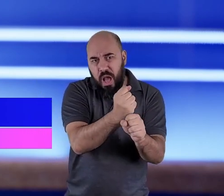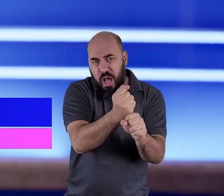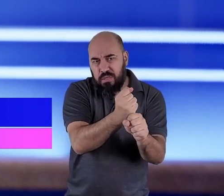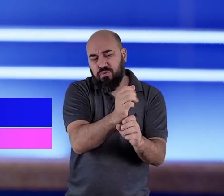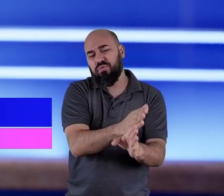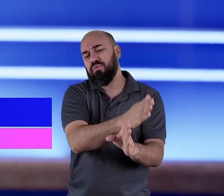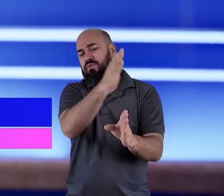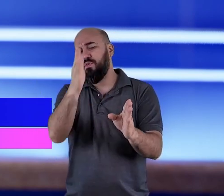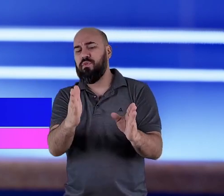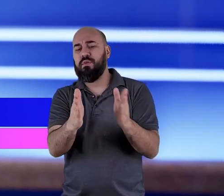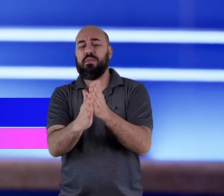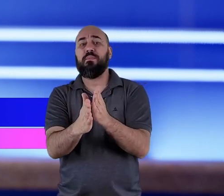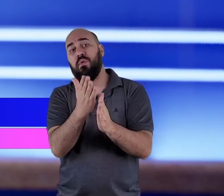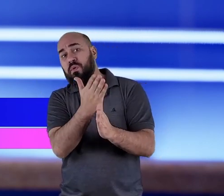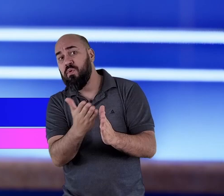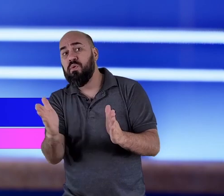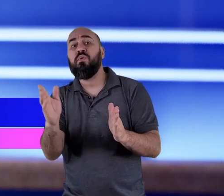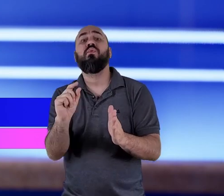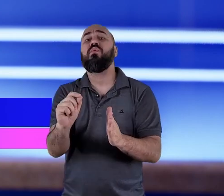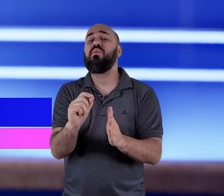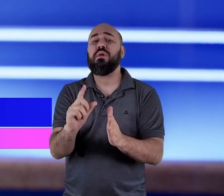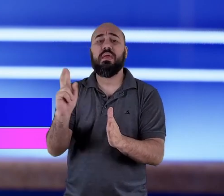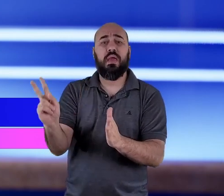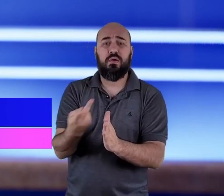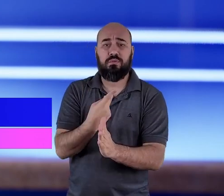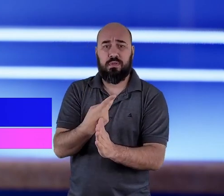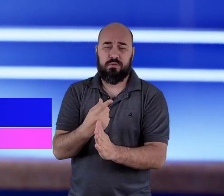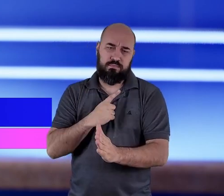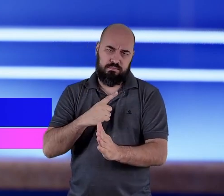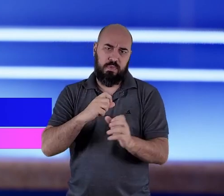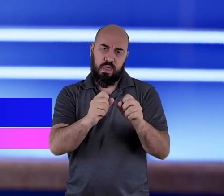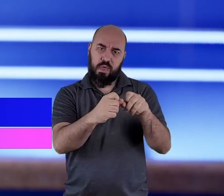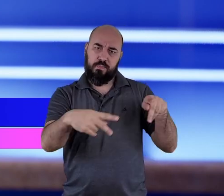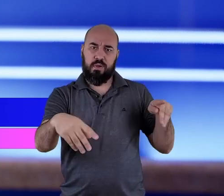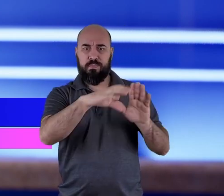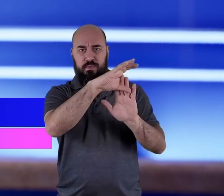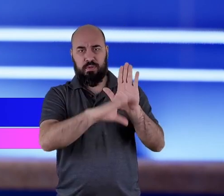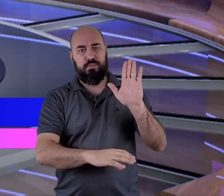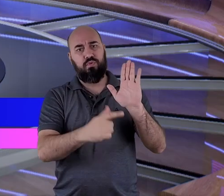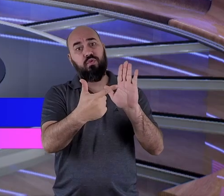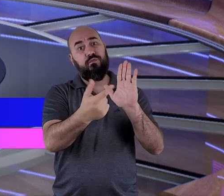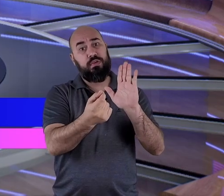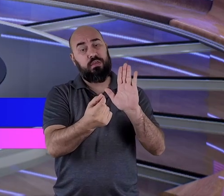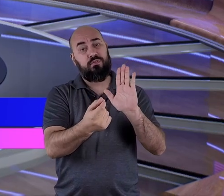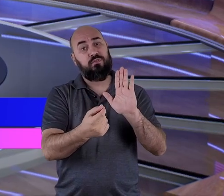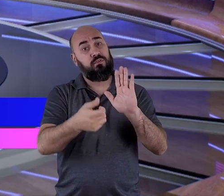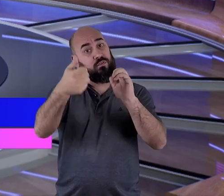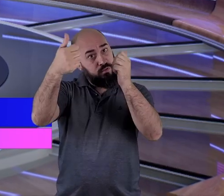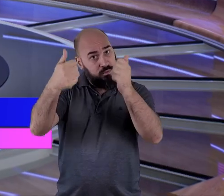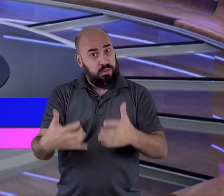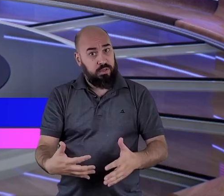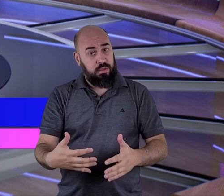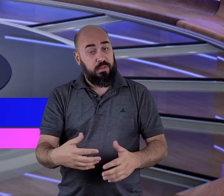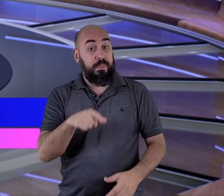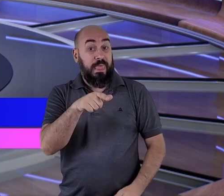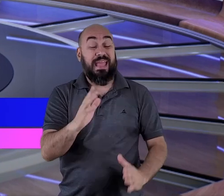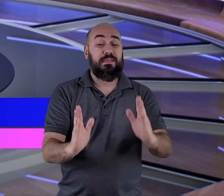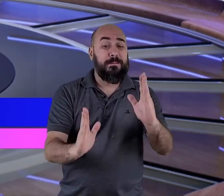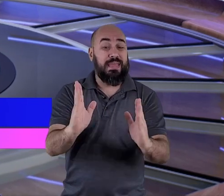encontramos esta luta em Apocalipse, no capítulo 20. Esse período de 1000